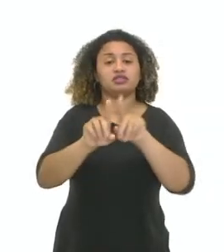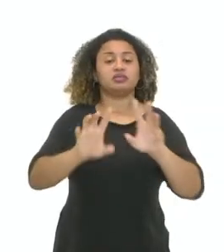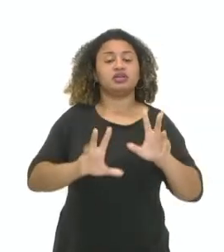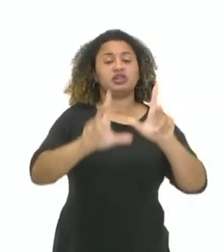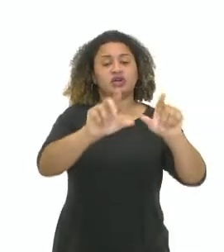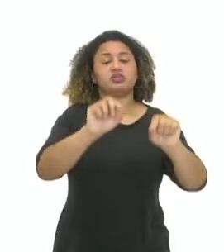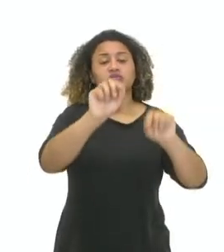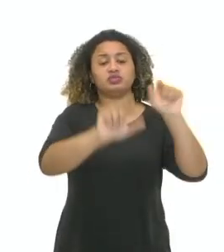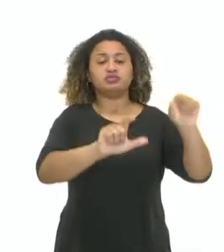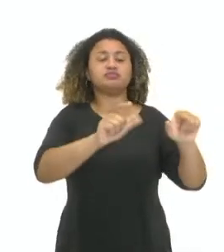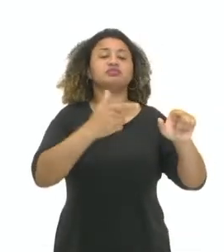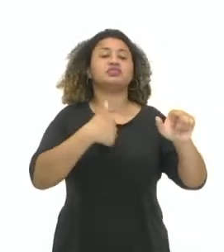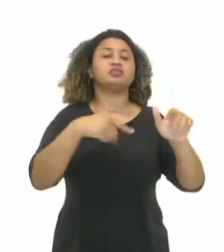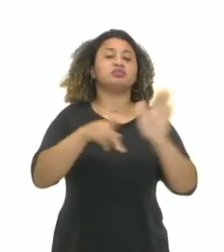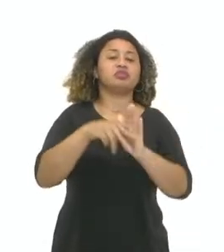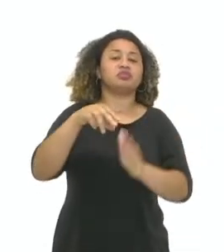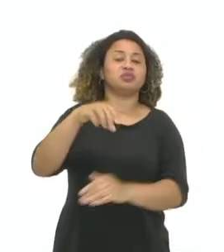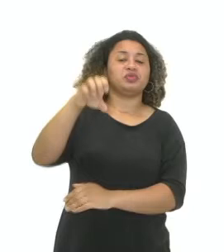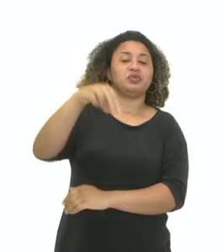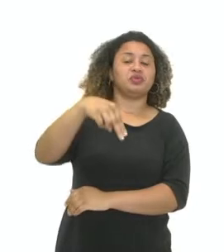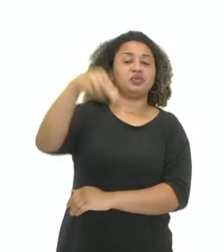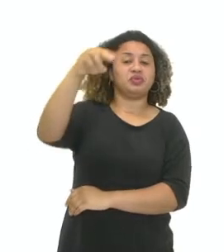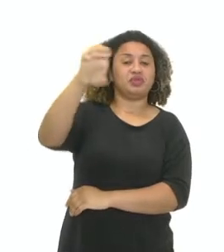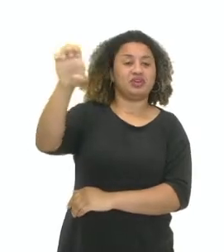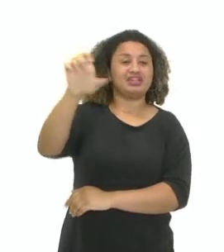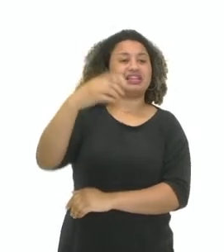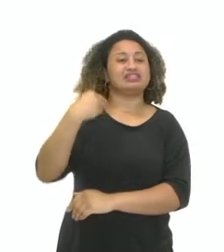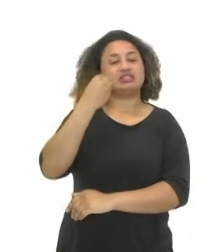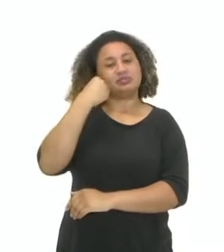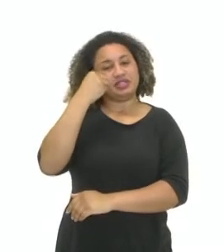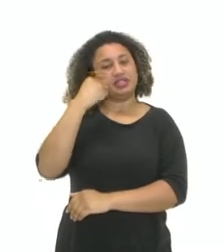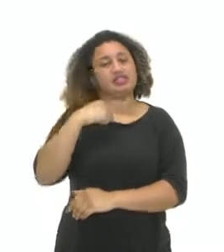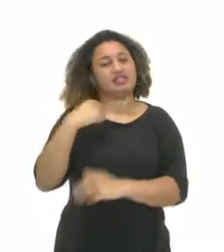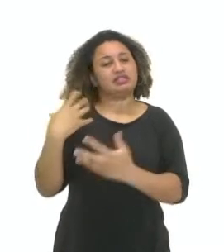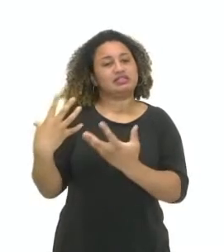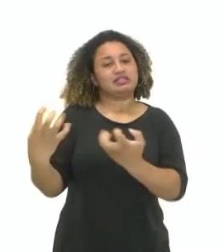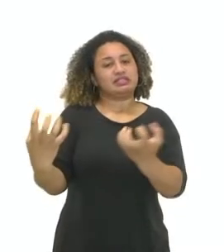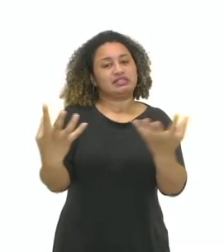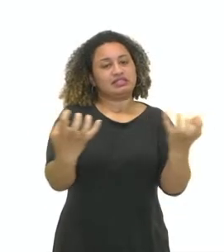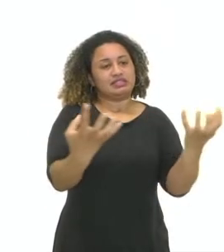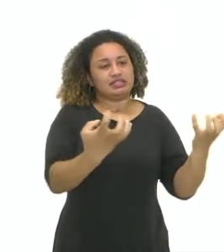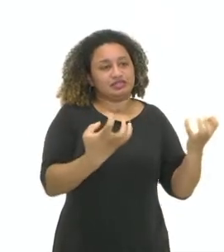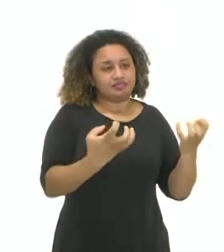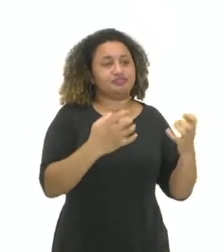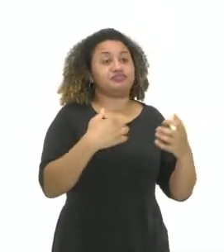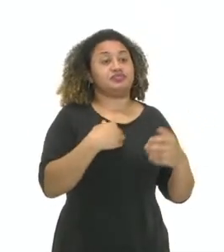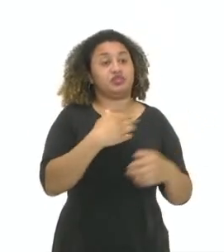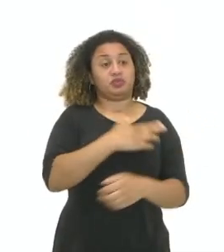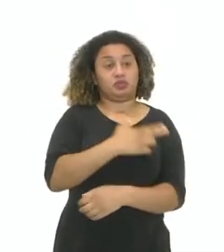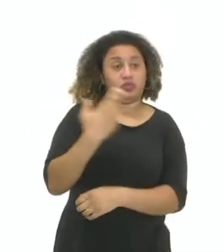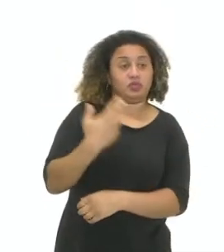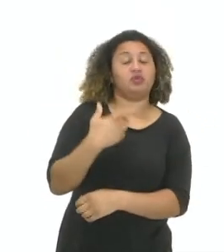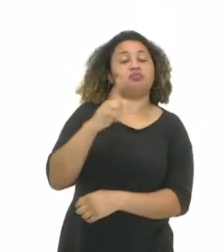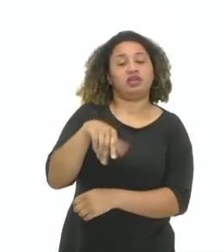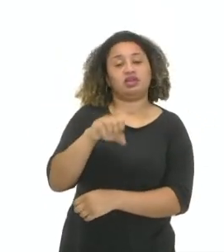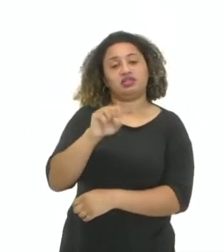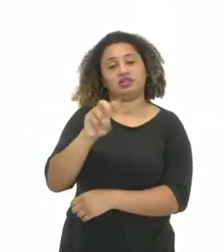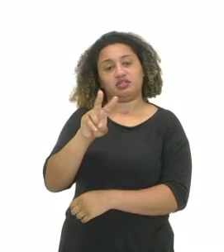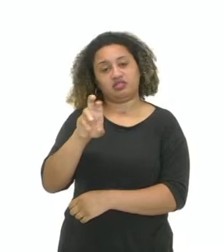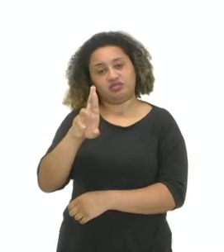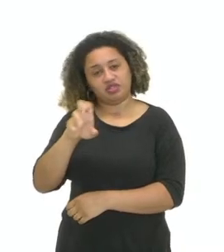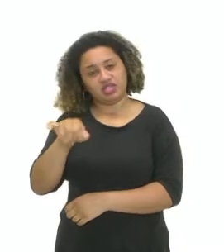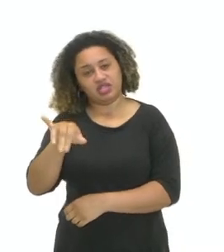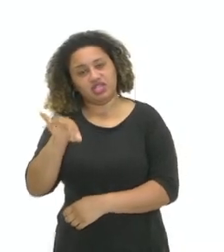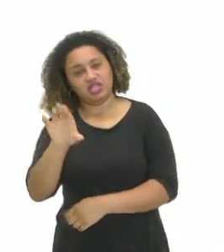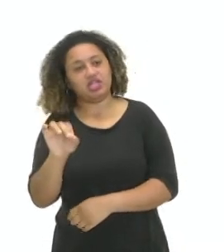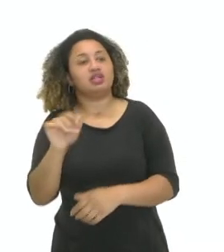os retirantes nordestinos que convivem com a seca. Então, ó, quando eu digo aqui, o meu nome é Severino, né?